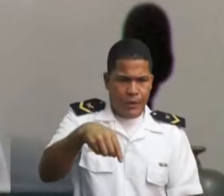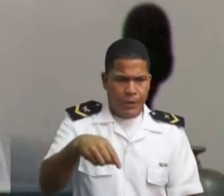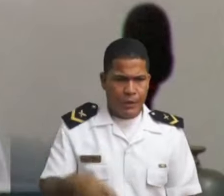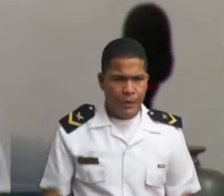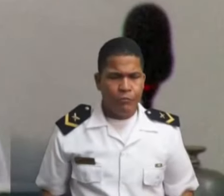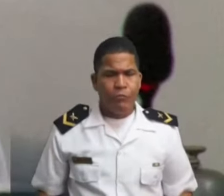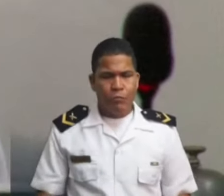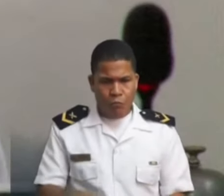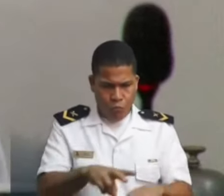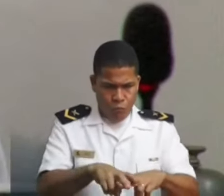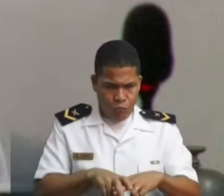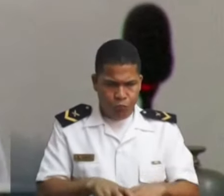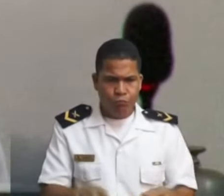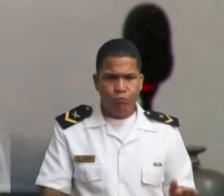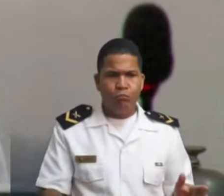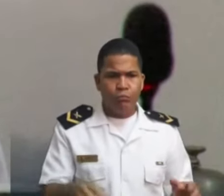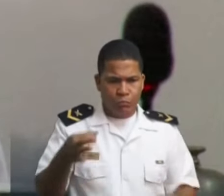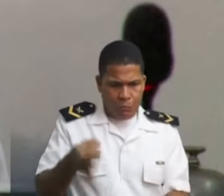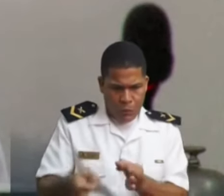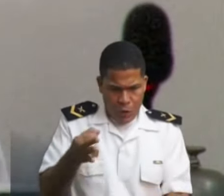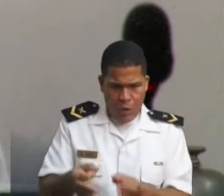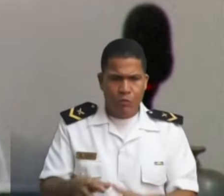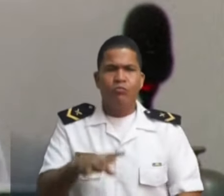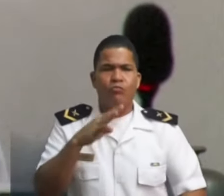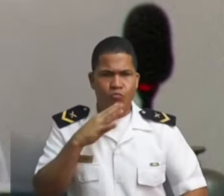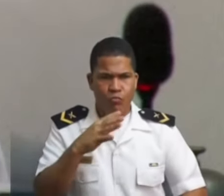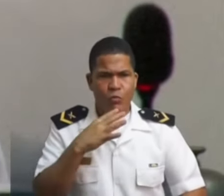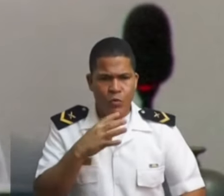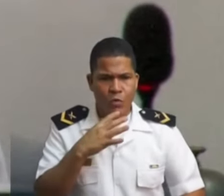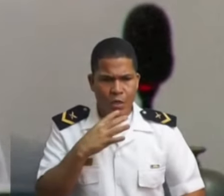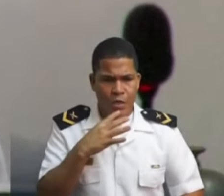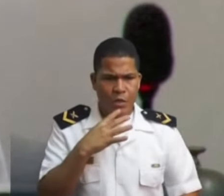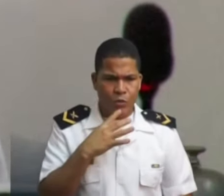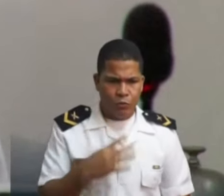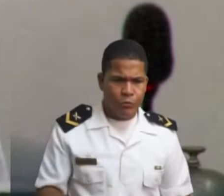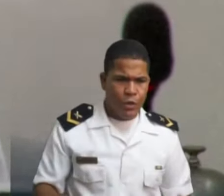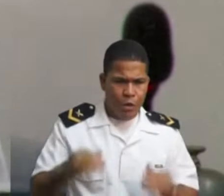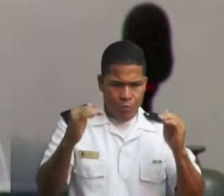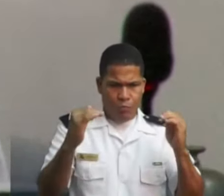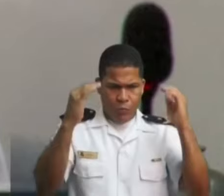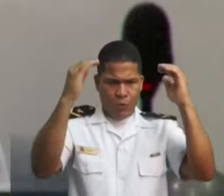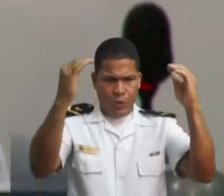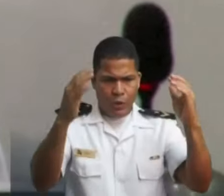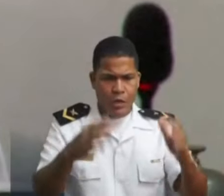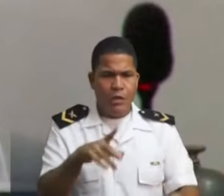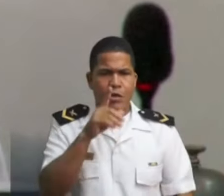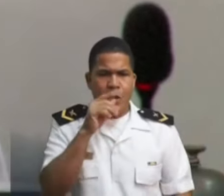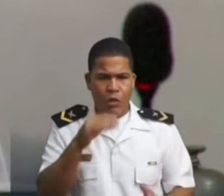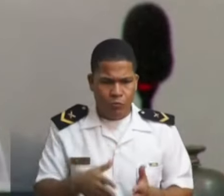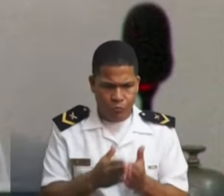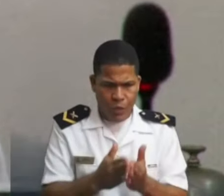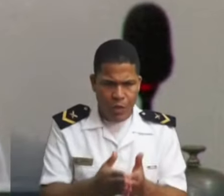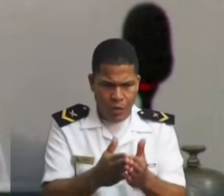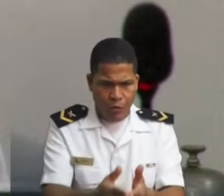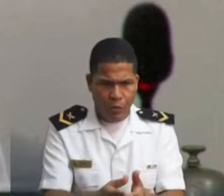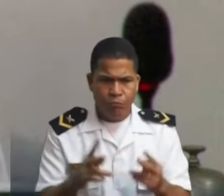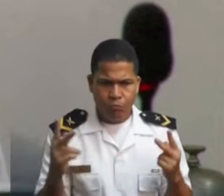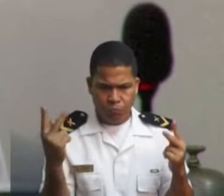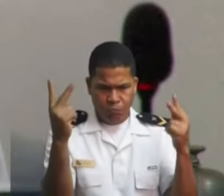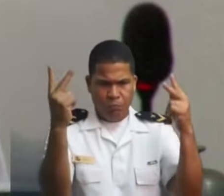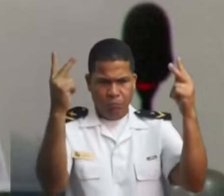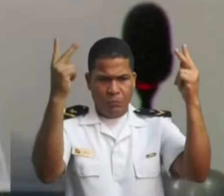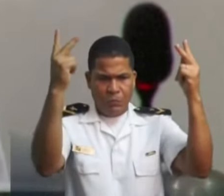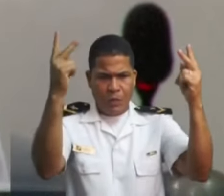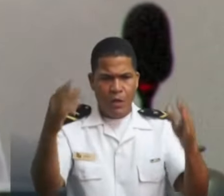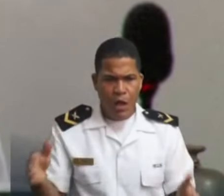Por dever de justiça, reitero o reconhecimento da Autoridade Marítima Brasileira pela valiosa contribuição prestada à